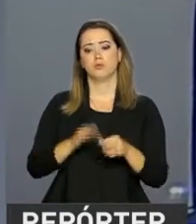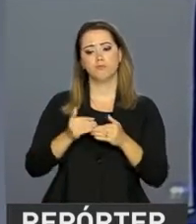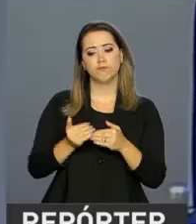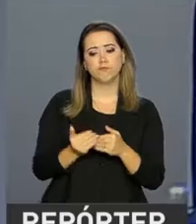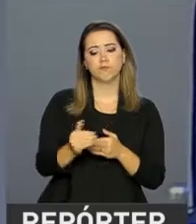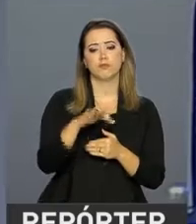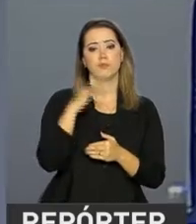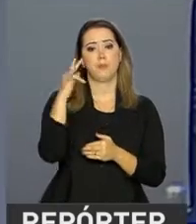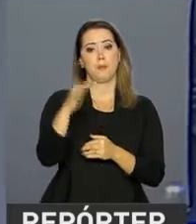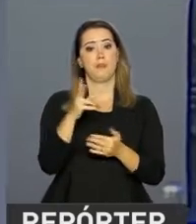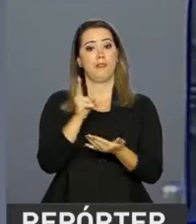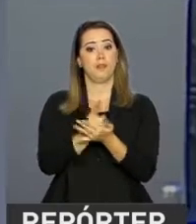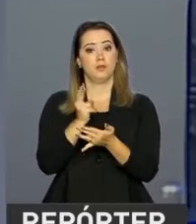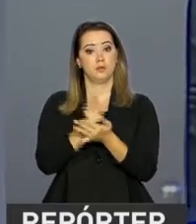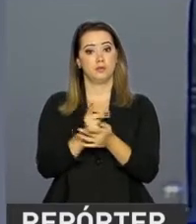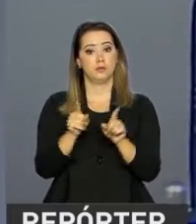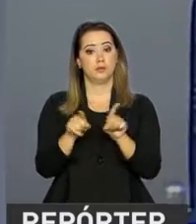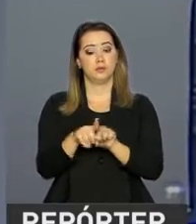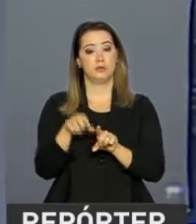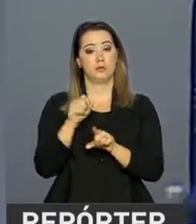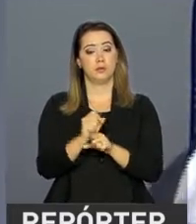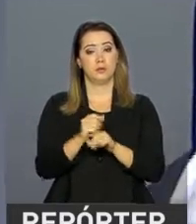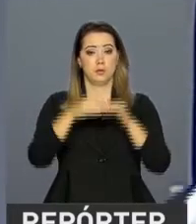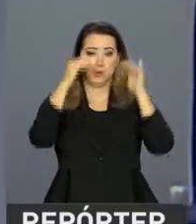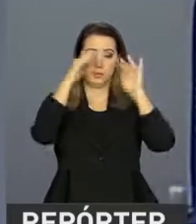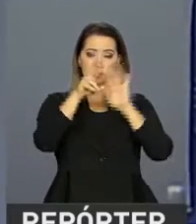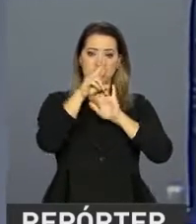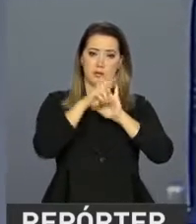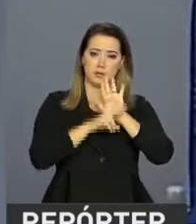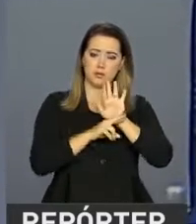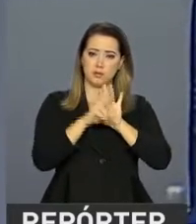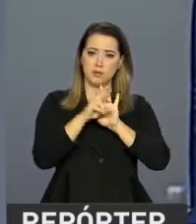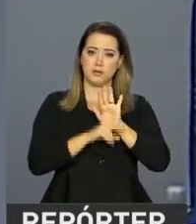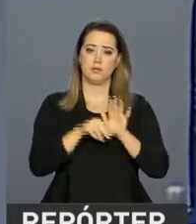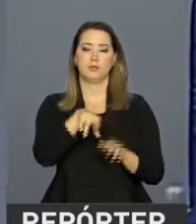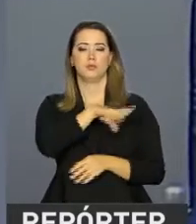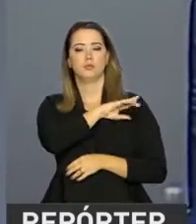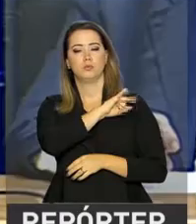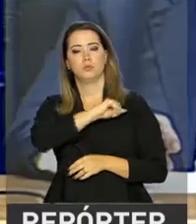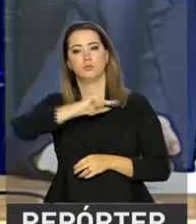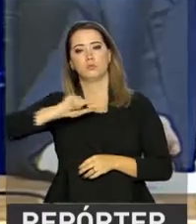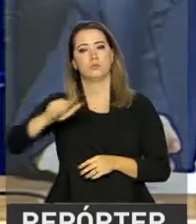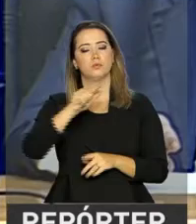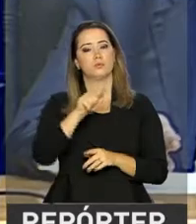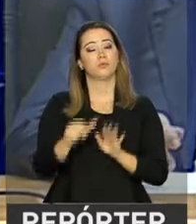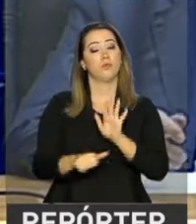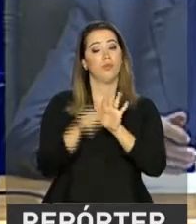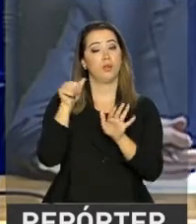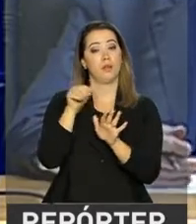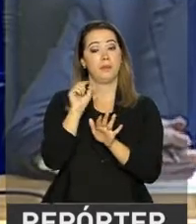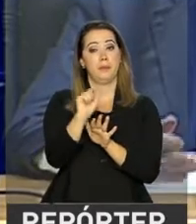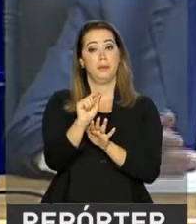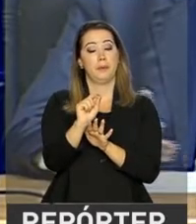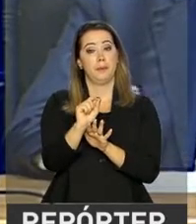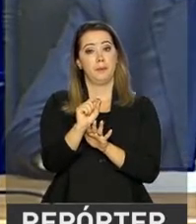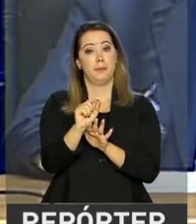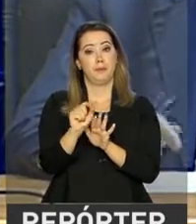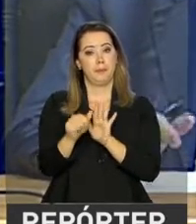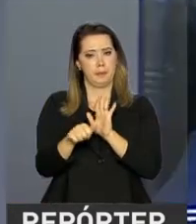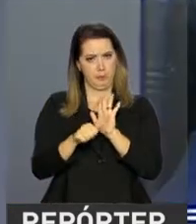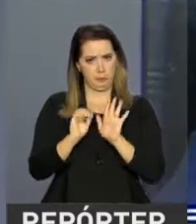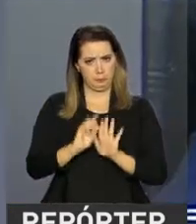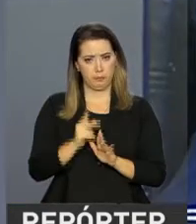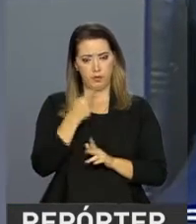prazo inclusive para o cumprimento das normas de responsabilidade fiscal em primeiro lugar quando o que a